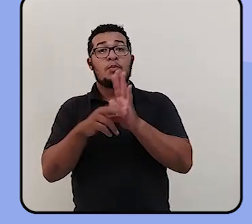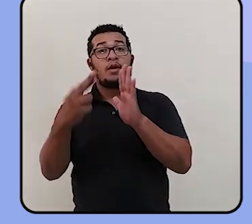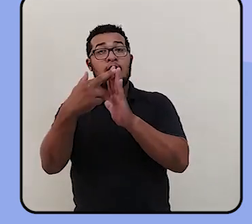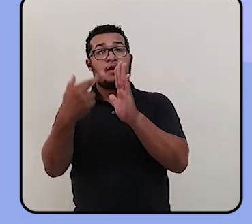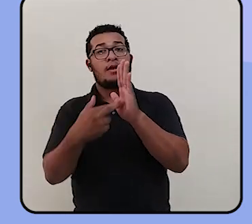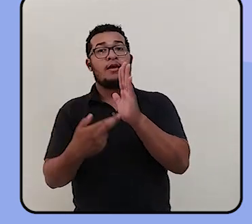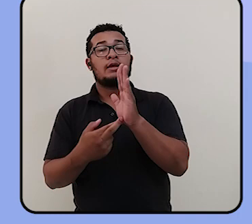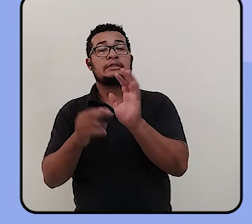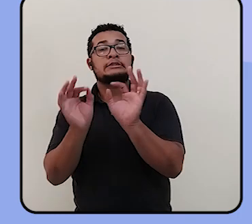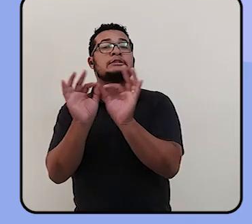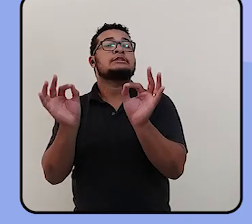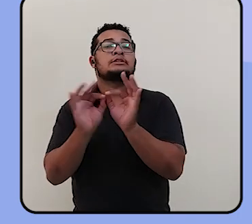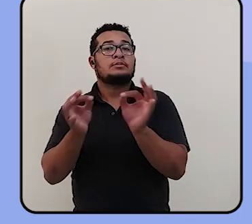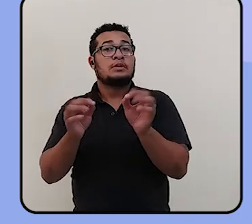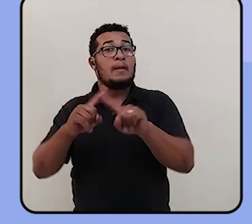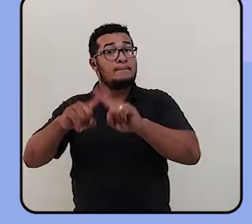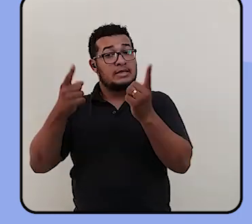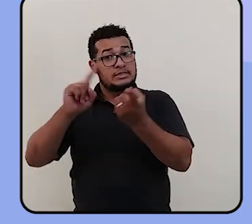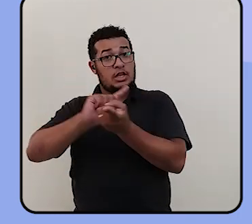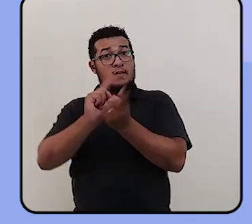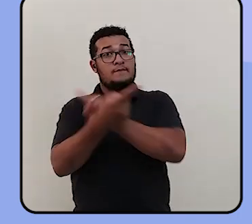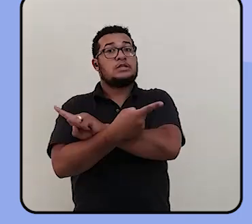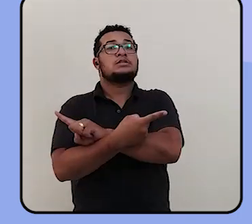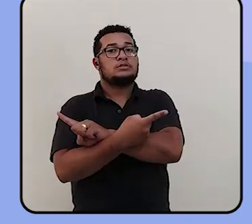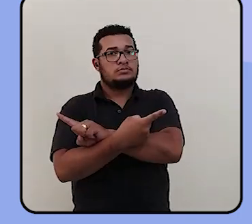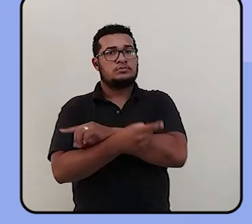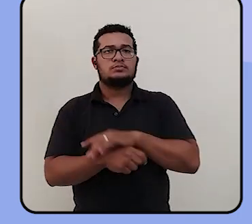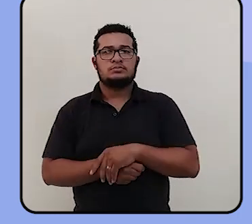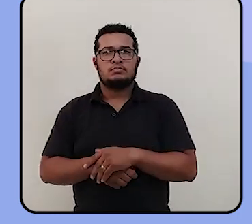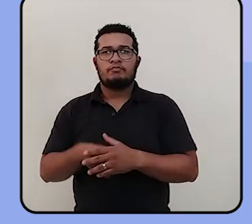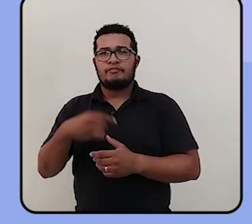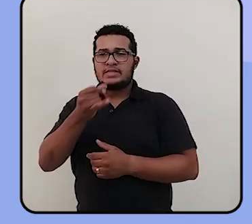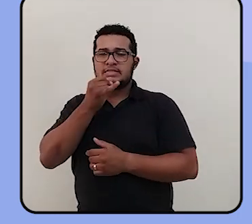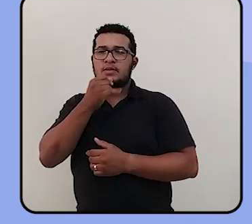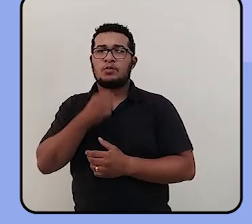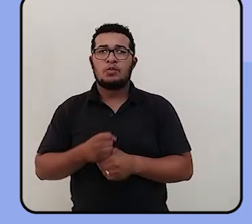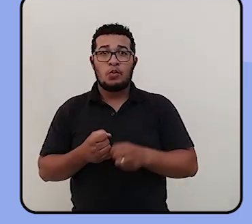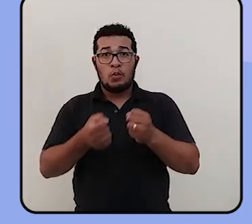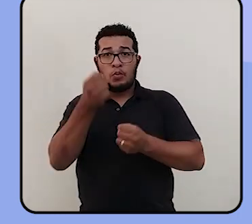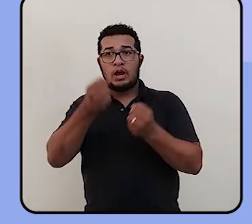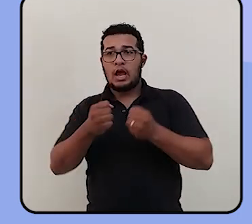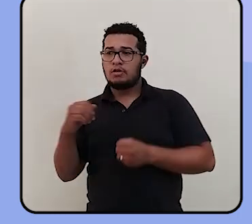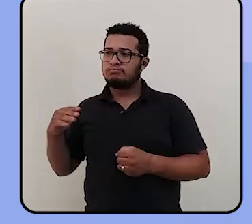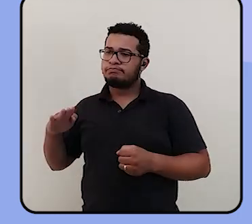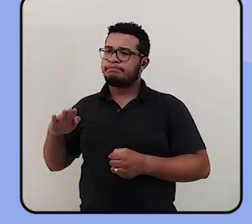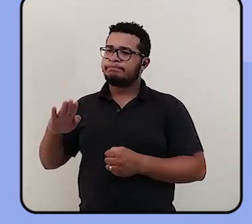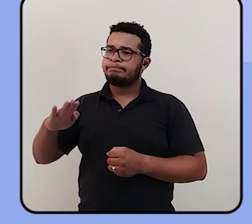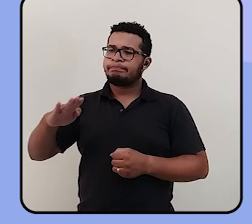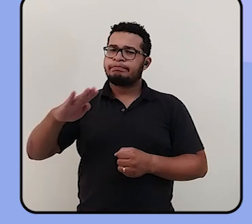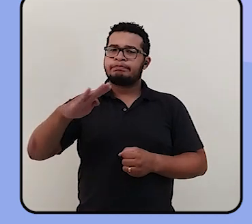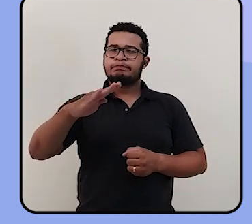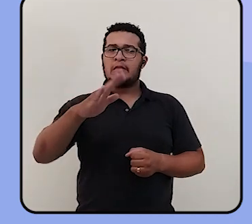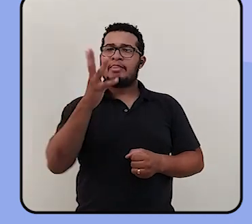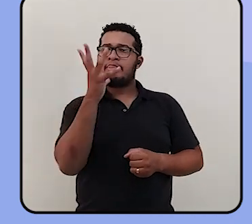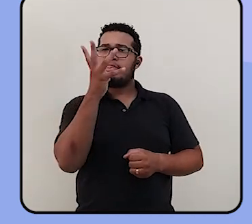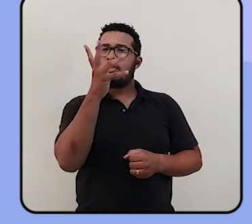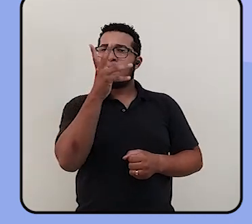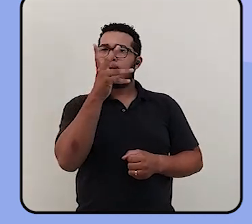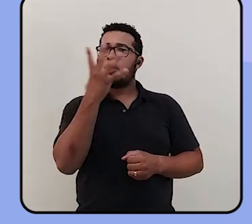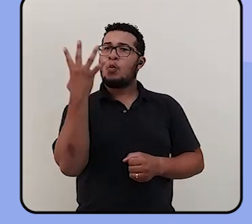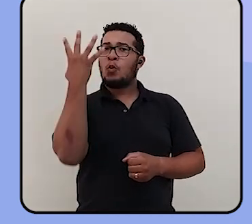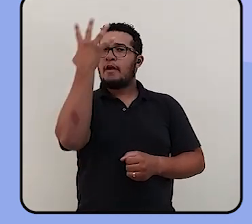simples inversamente proporcional. Um carro demora 4 horas para fazer um